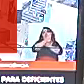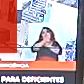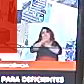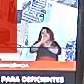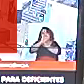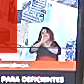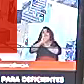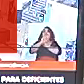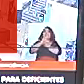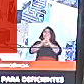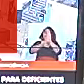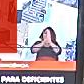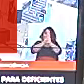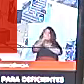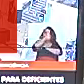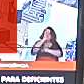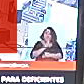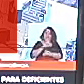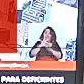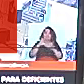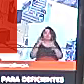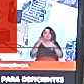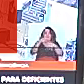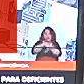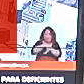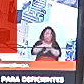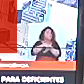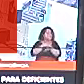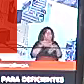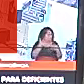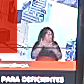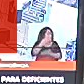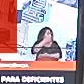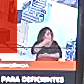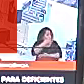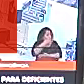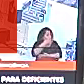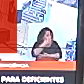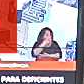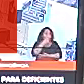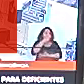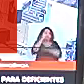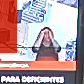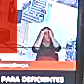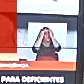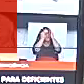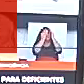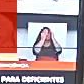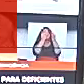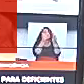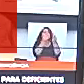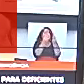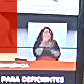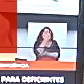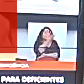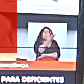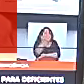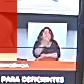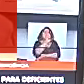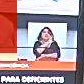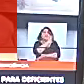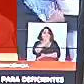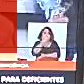na Lei Brasileira de Inclusão. Então, gente, eu tenho muito respeito por vocês e mais ainda, quando